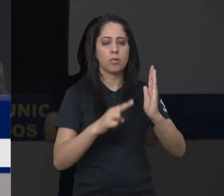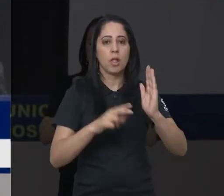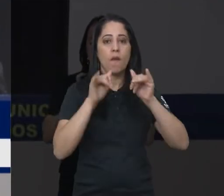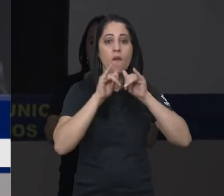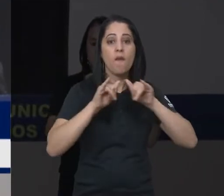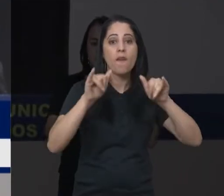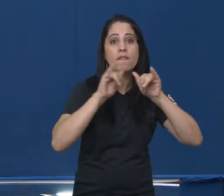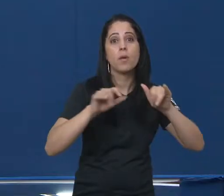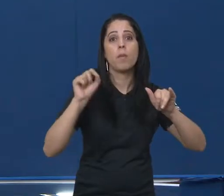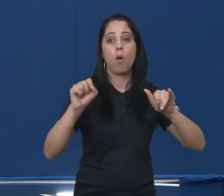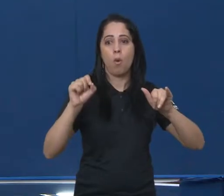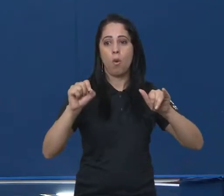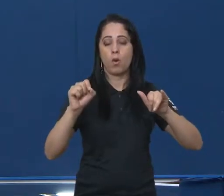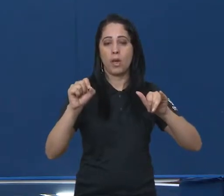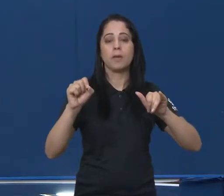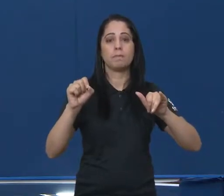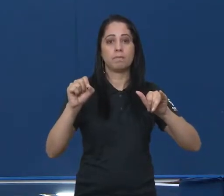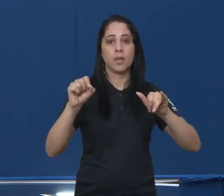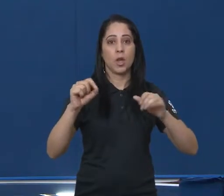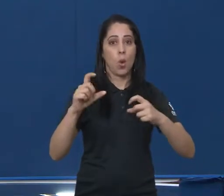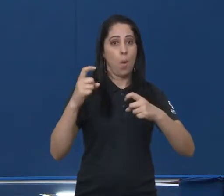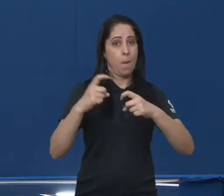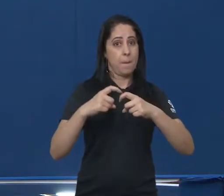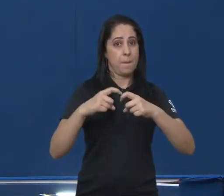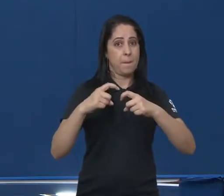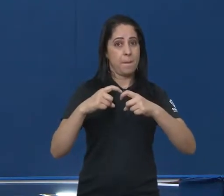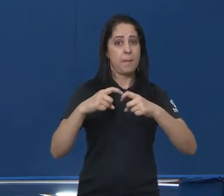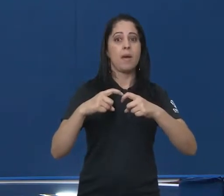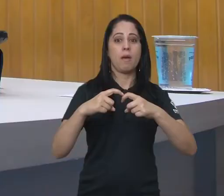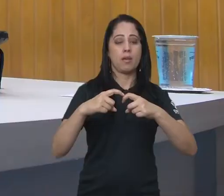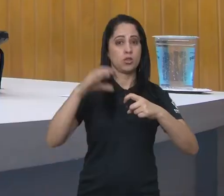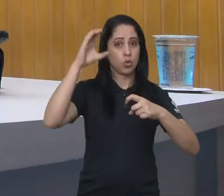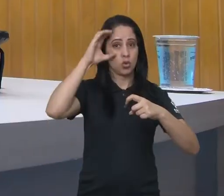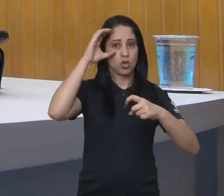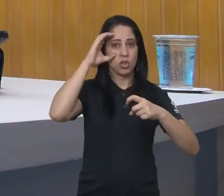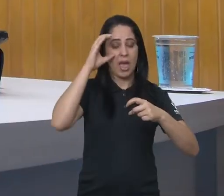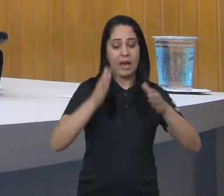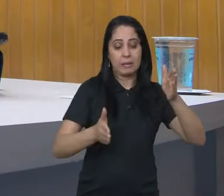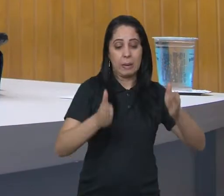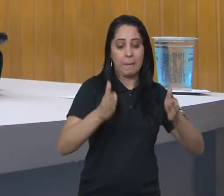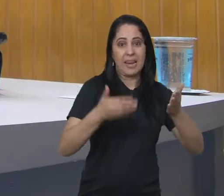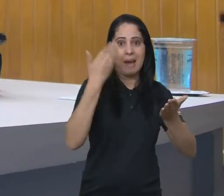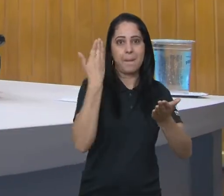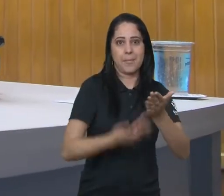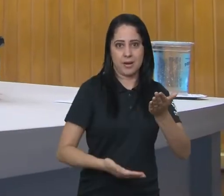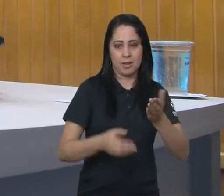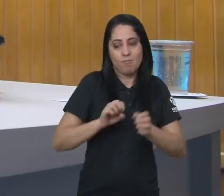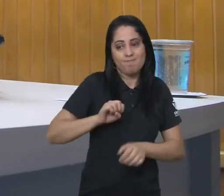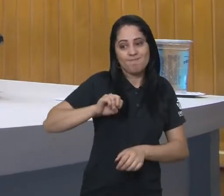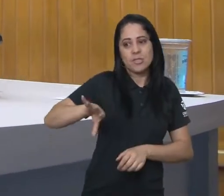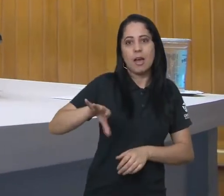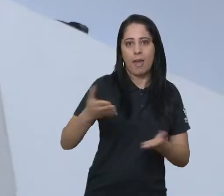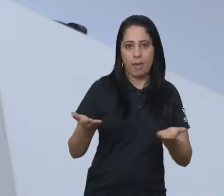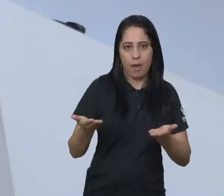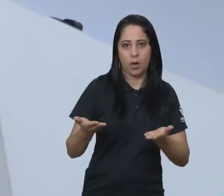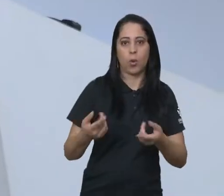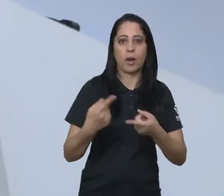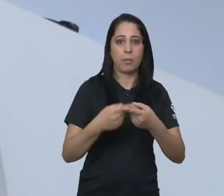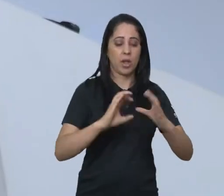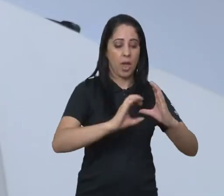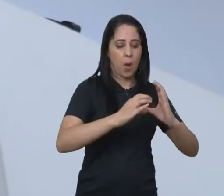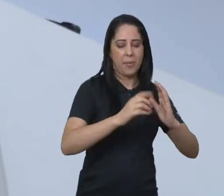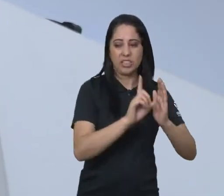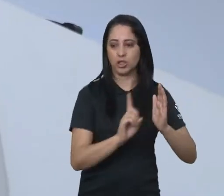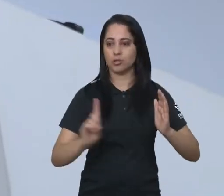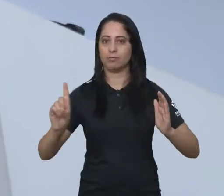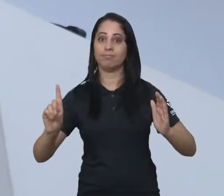da Padaria, deu ciência ao plenário sobre o ato da mesa referente à perda de mandato do vereador Dr. Elton, por